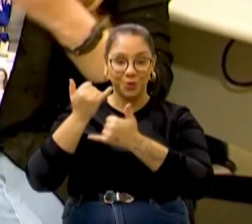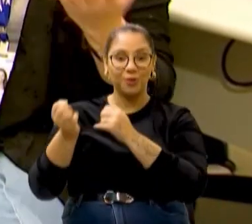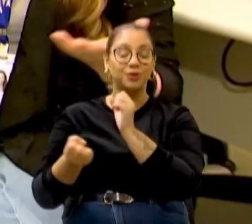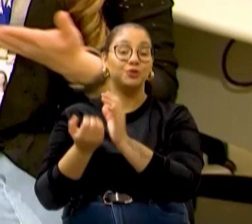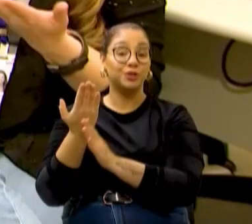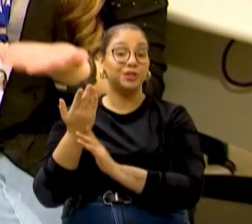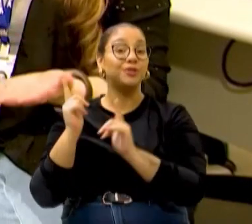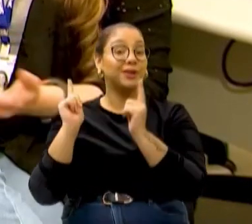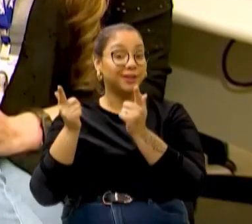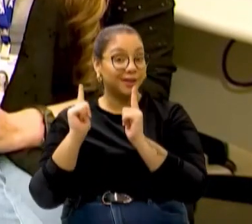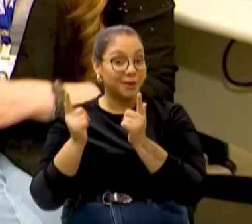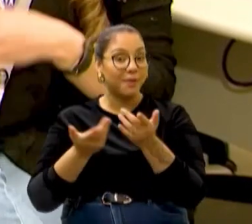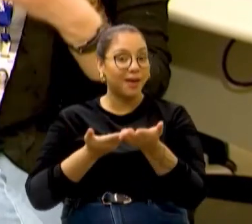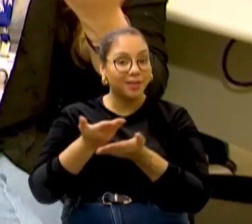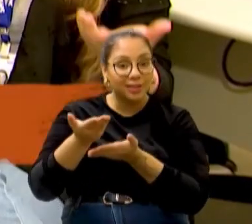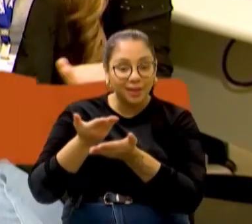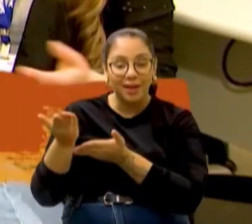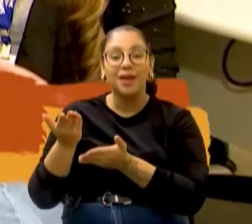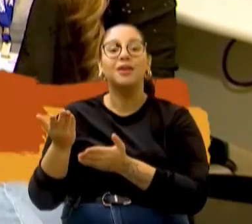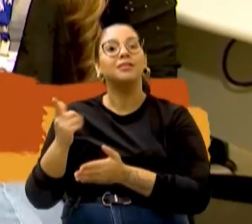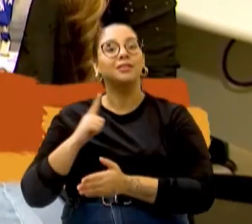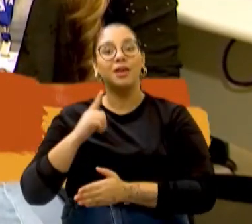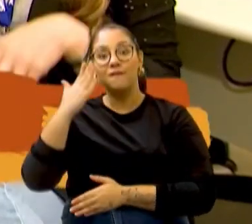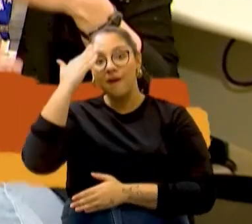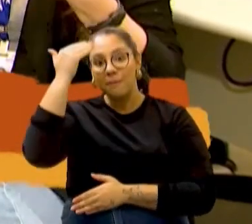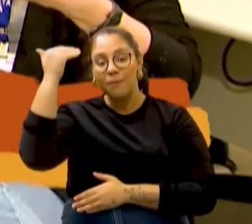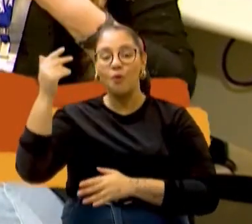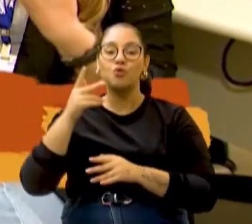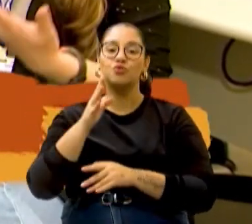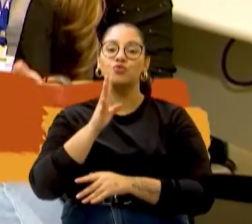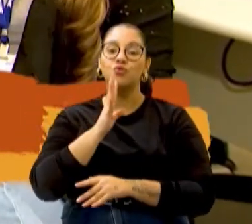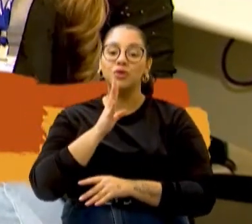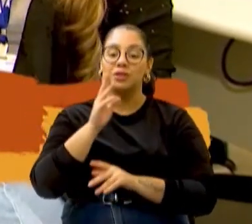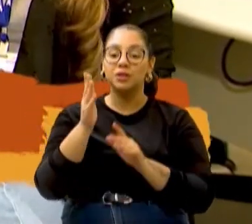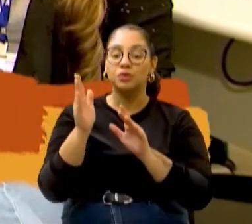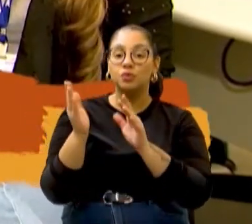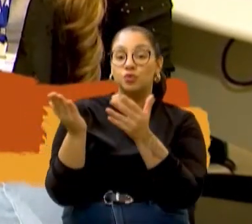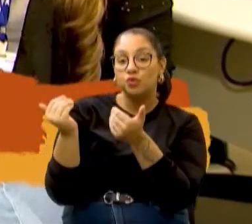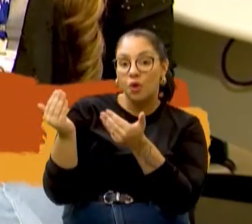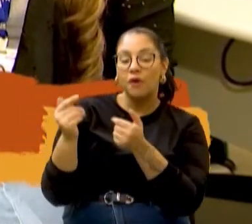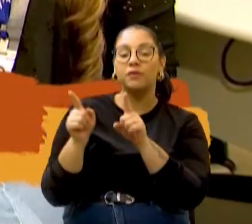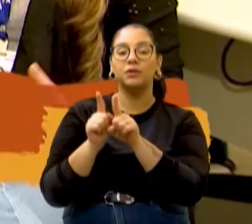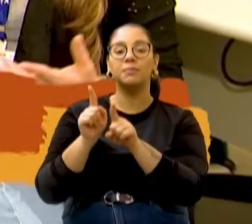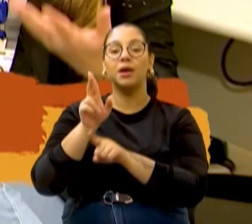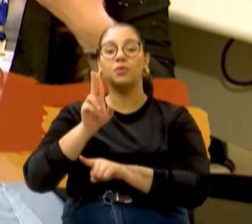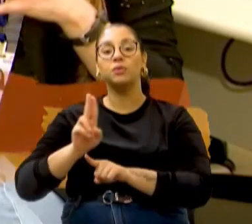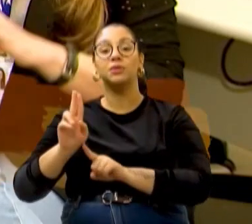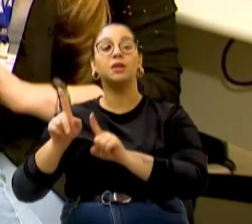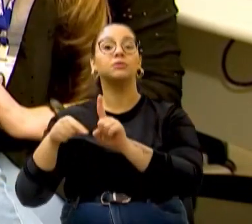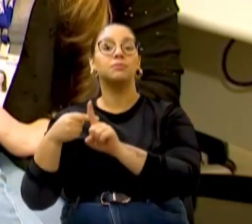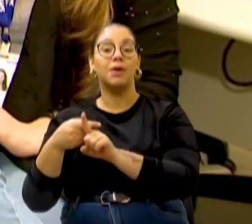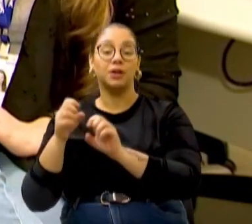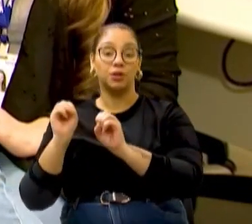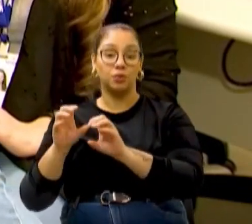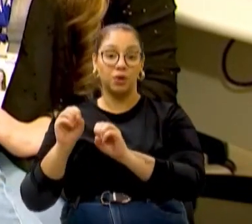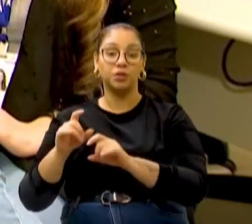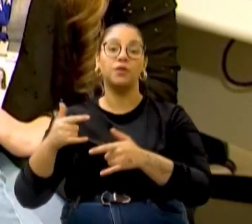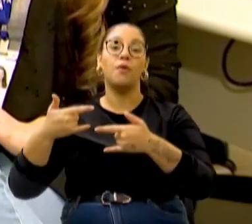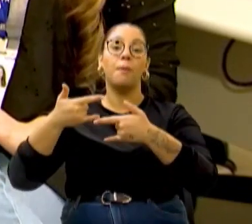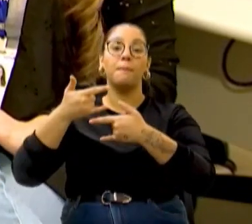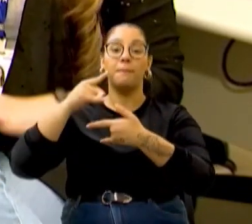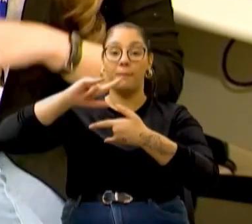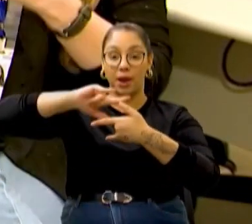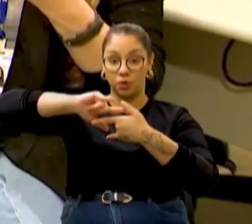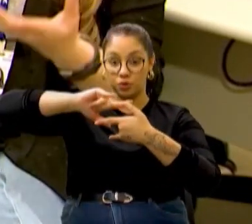então ele é um jogo que surgiu para entreter se tornou muito popular entre jovens e começou a ser utilizado na